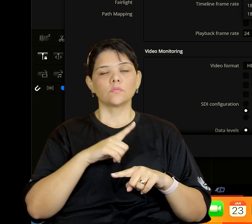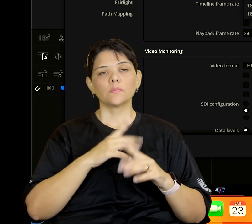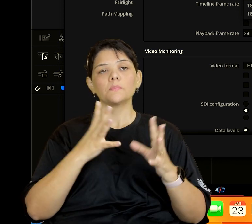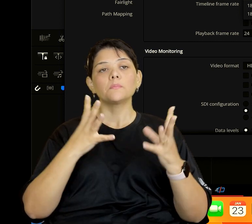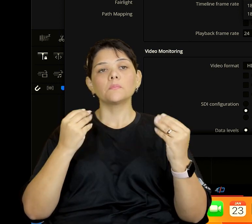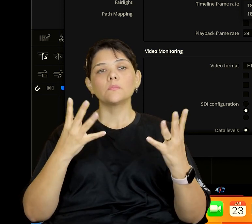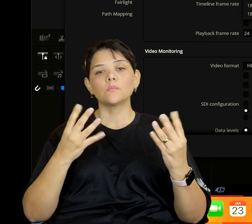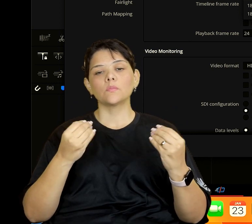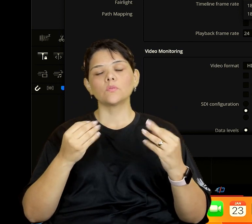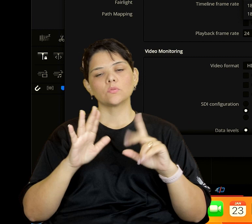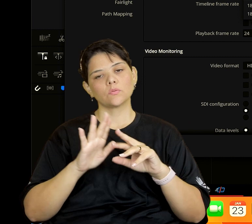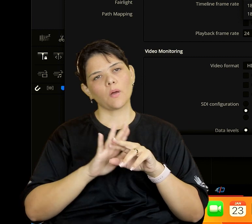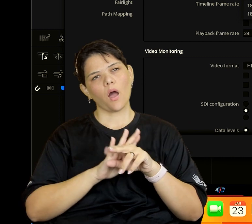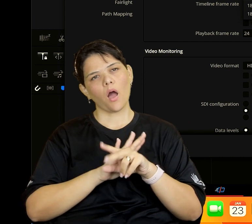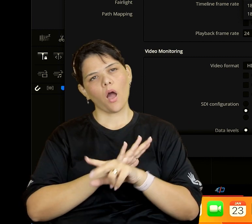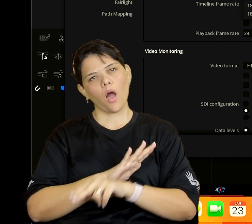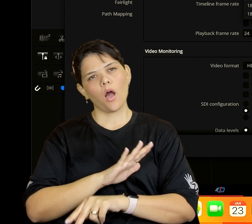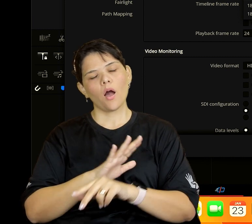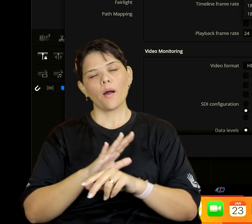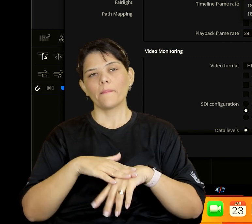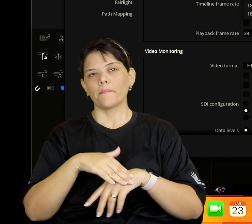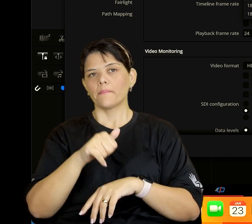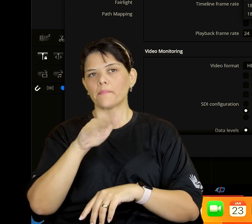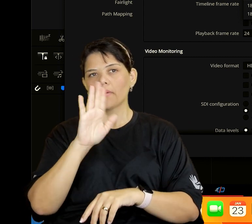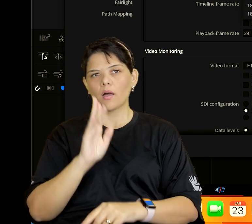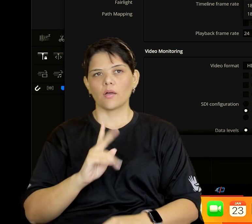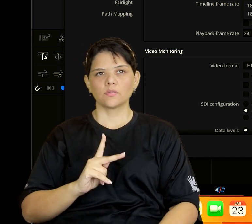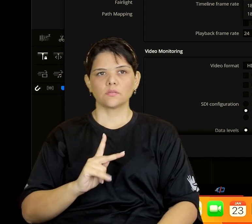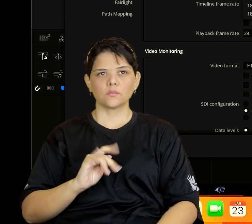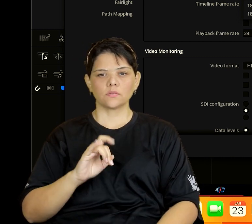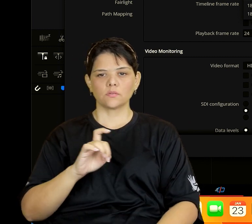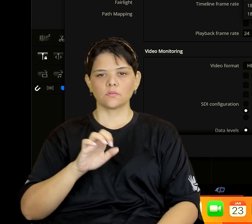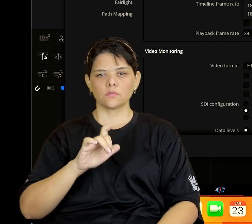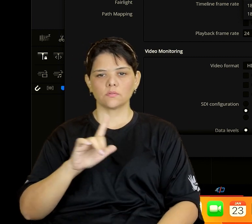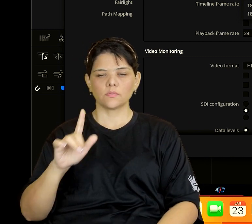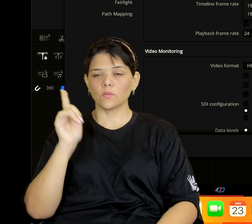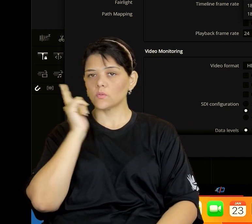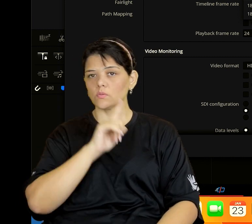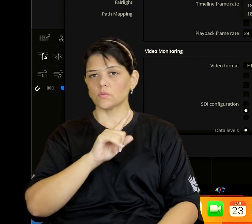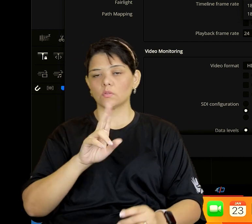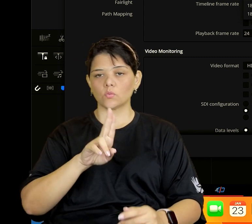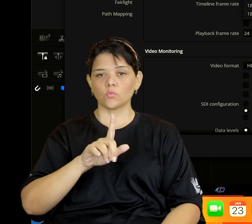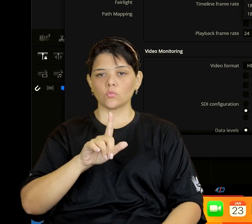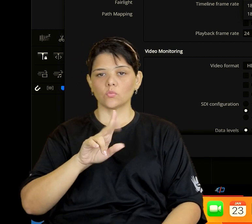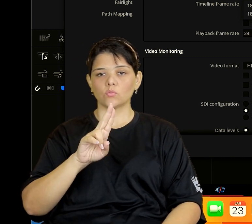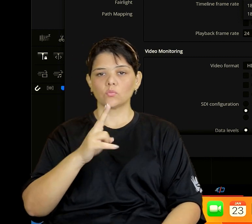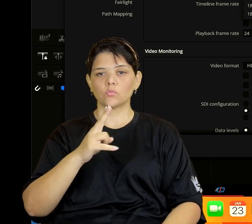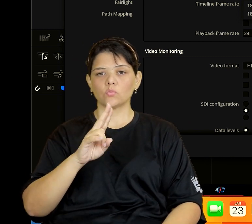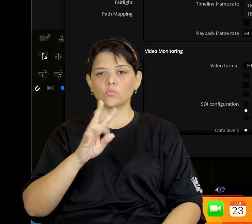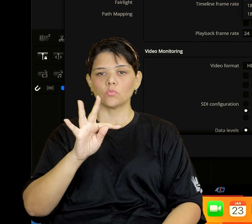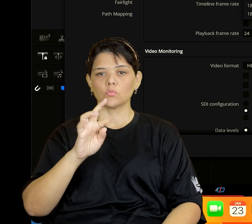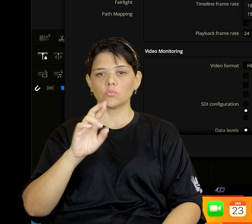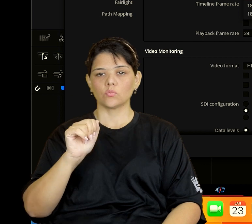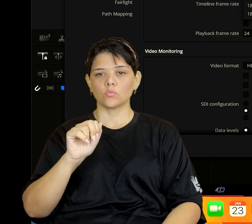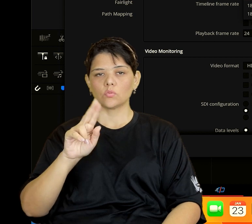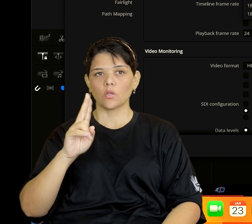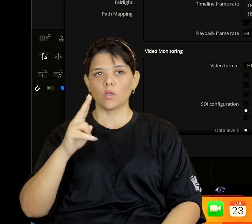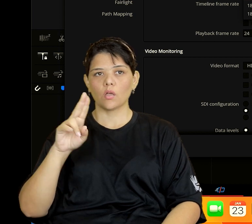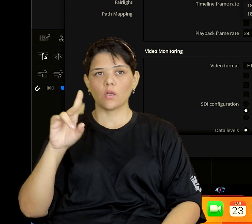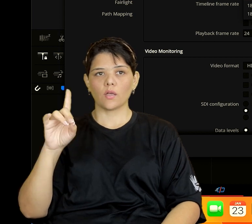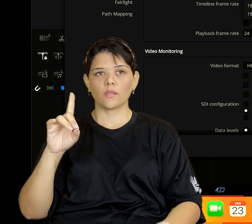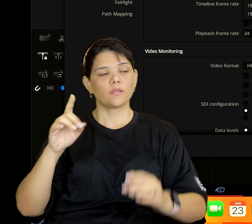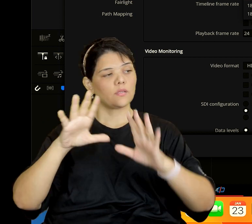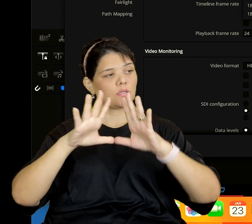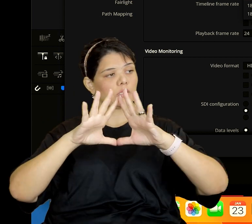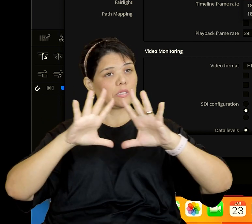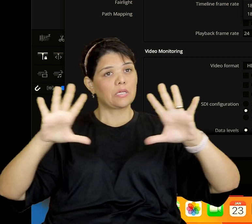muito pixel. Por ter muito pixel, a gente tem Ultra HD. O 1080, a gente